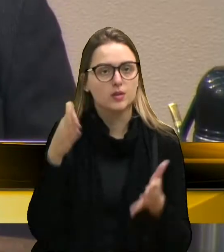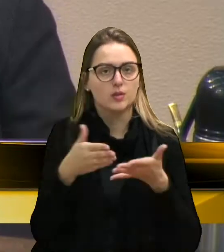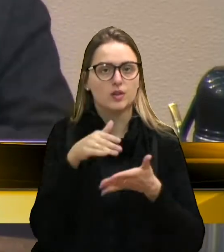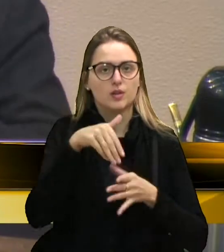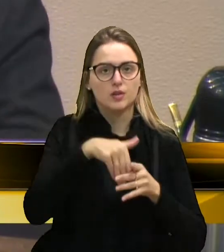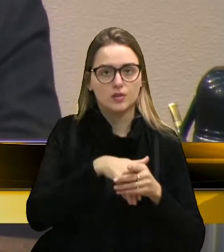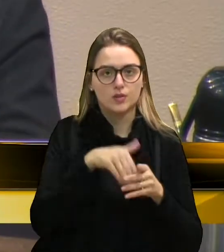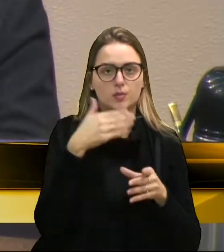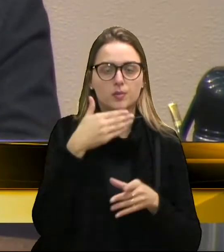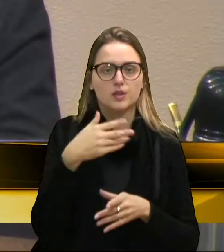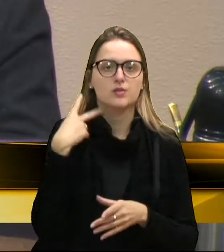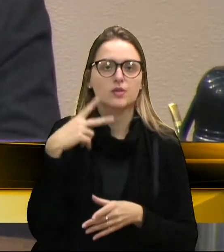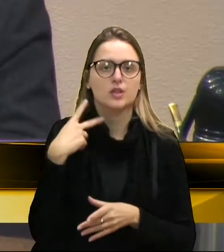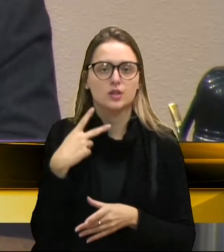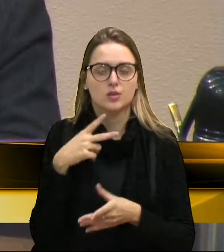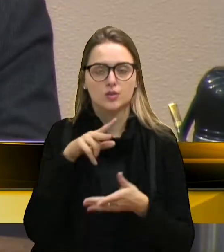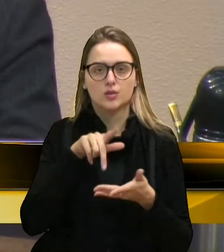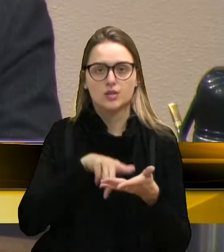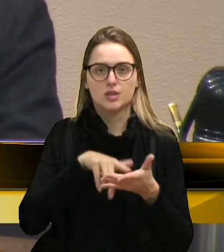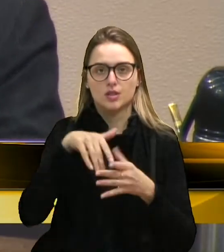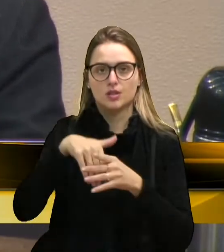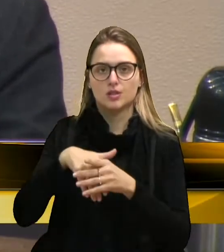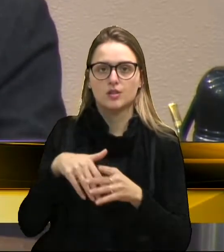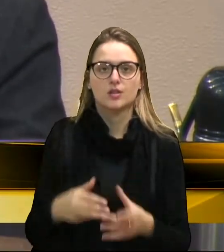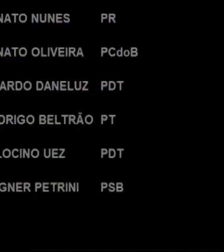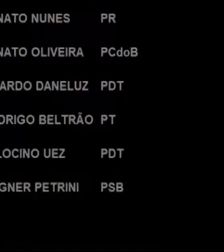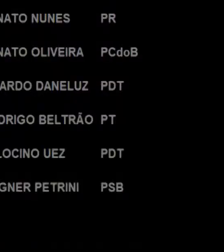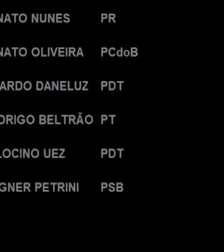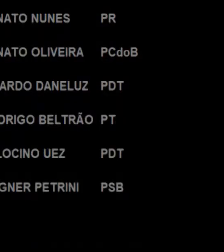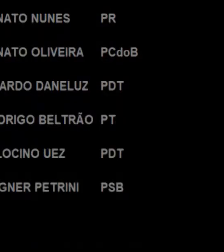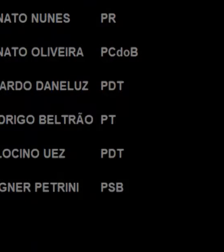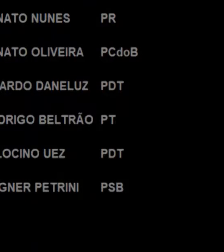votação, solicito os vereadores que registrem seus votos.